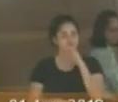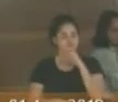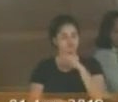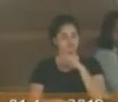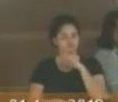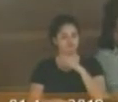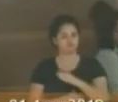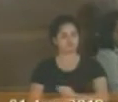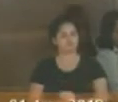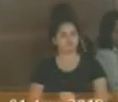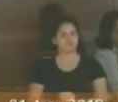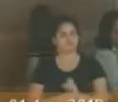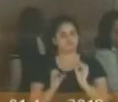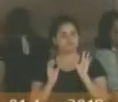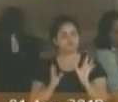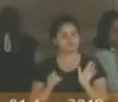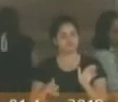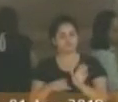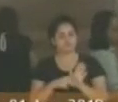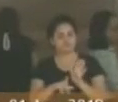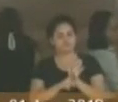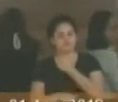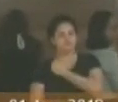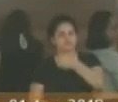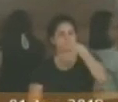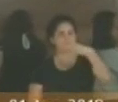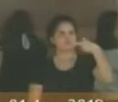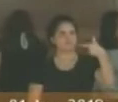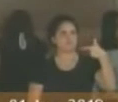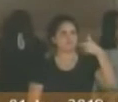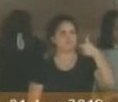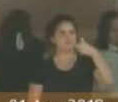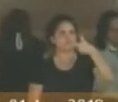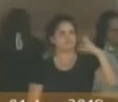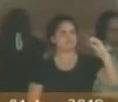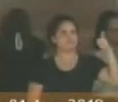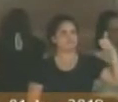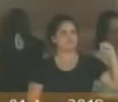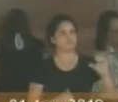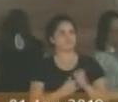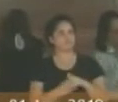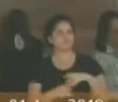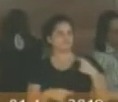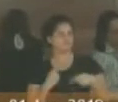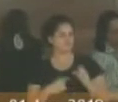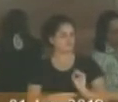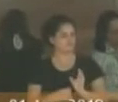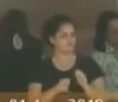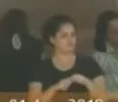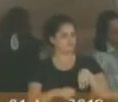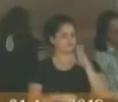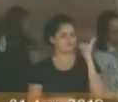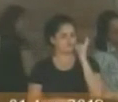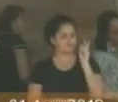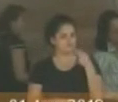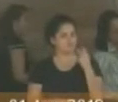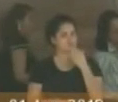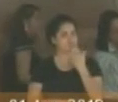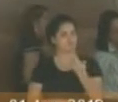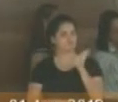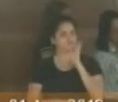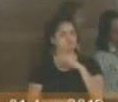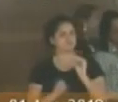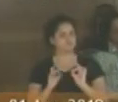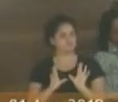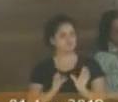urgência simples para o projeto de lei número 31 de 2019. Em discussão única, requerimento verbal de autoria do vereador Aline Sindicato, solicitou regime de urgência